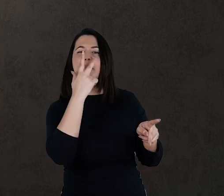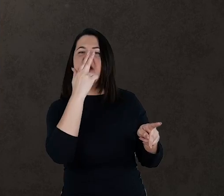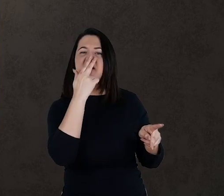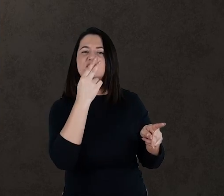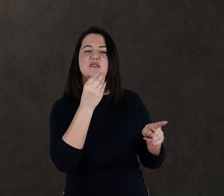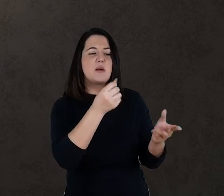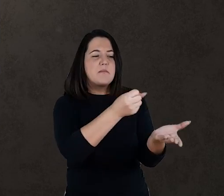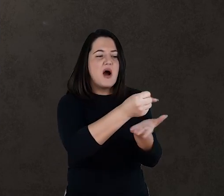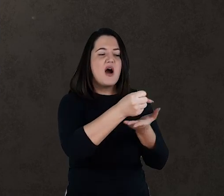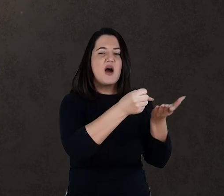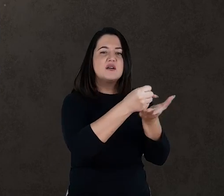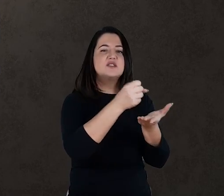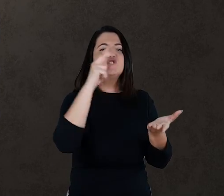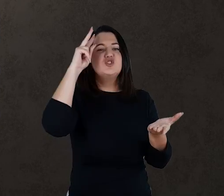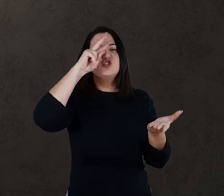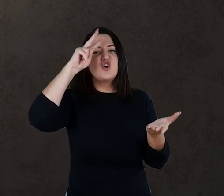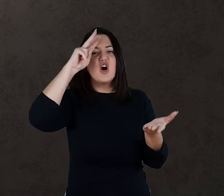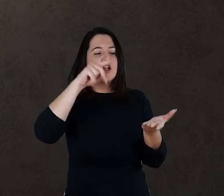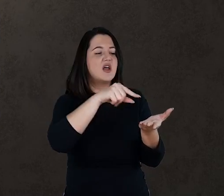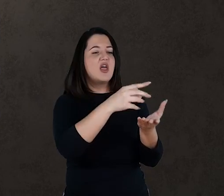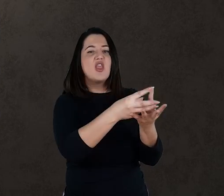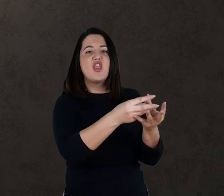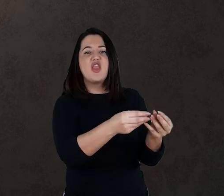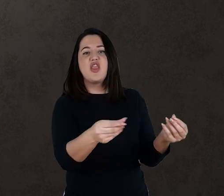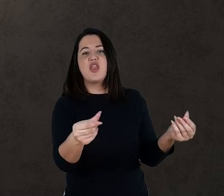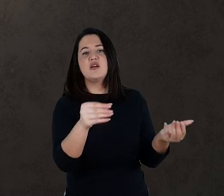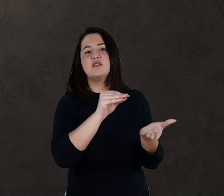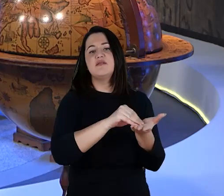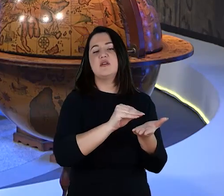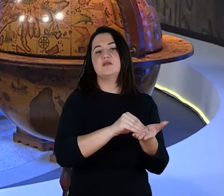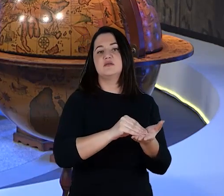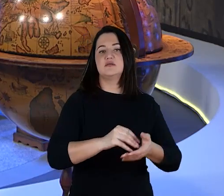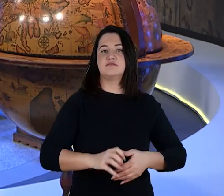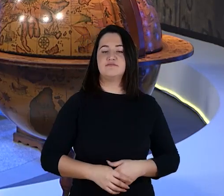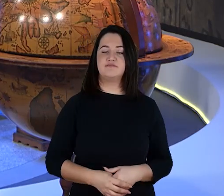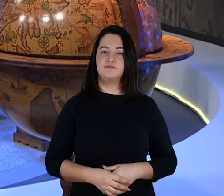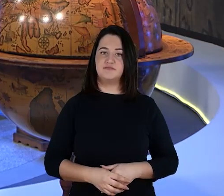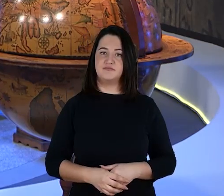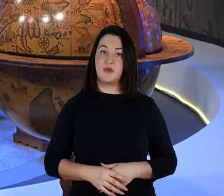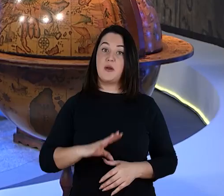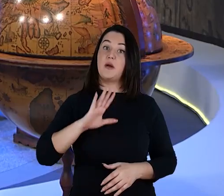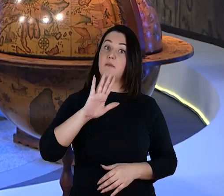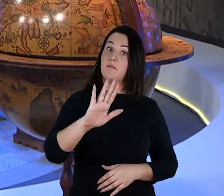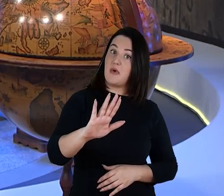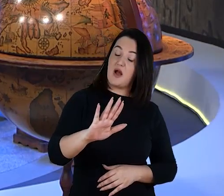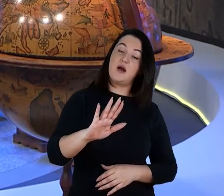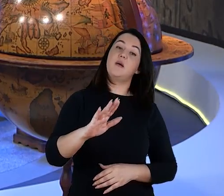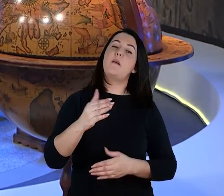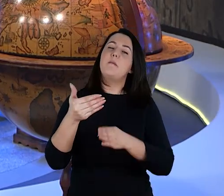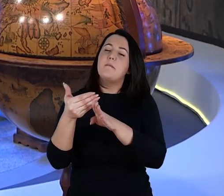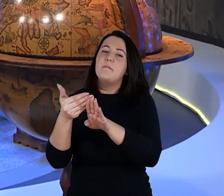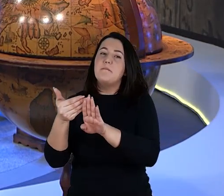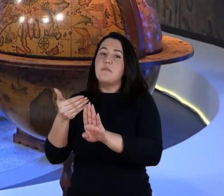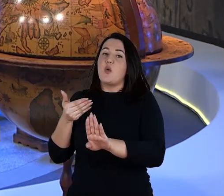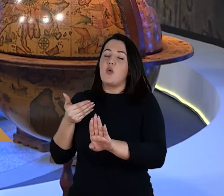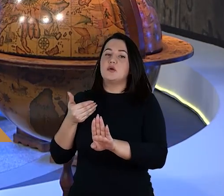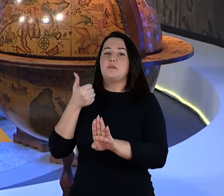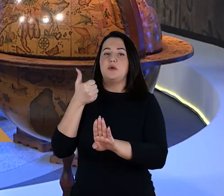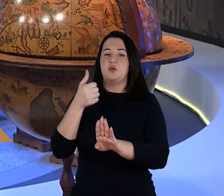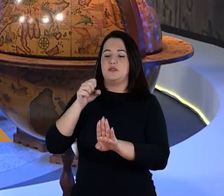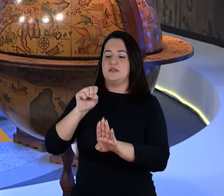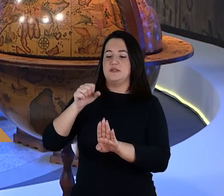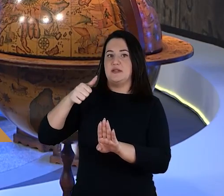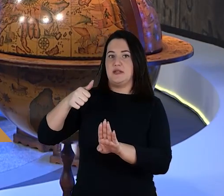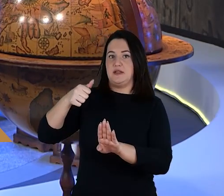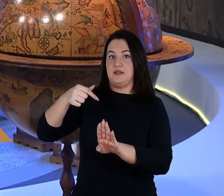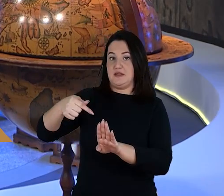numa base historicamente insuficiente. Mas um pouco antes disso, em 1876, o